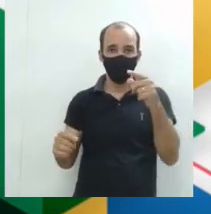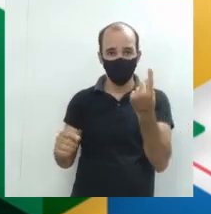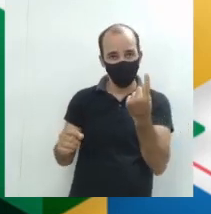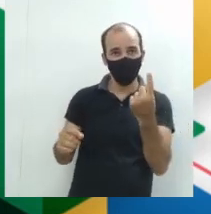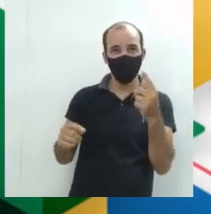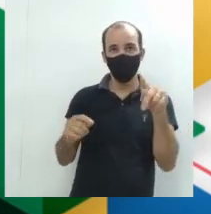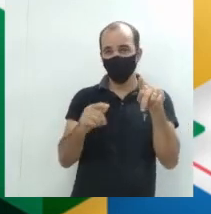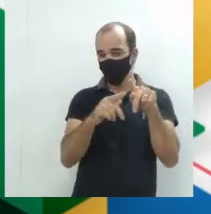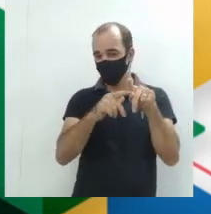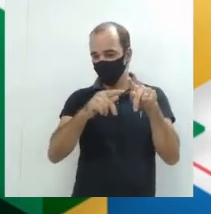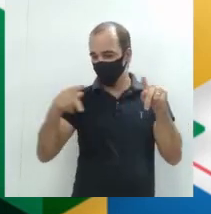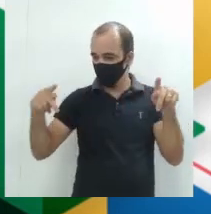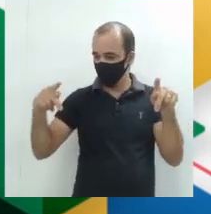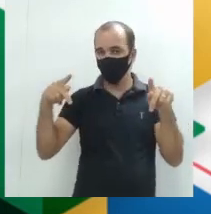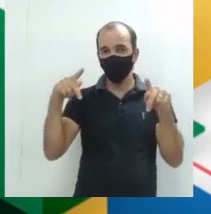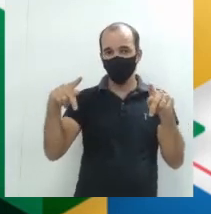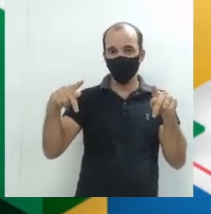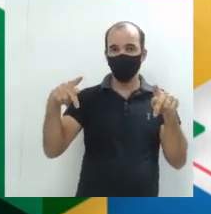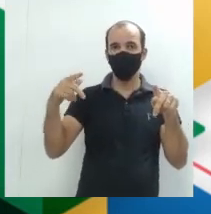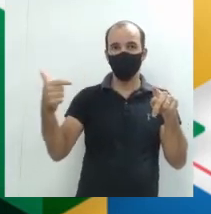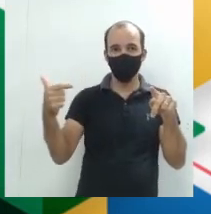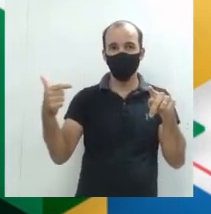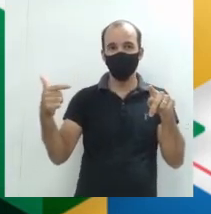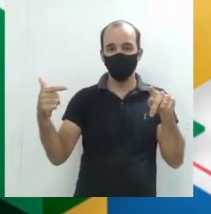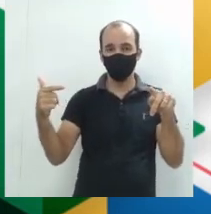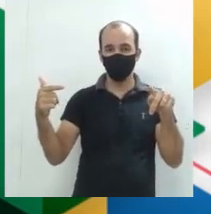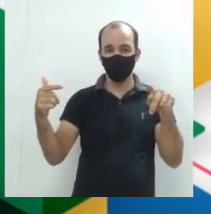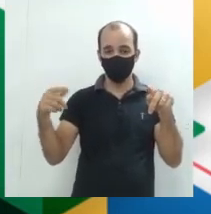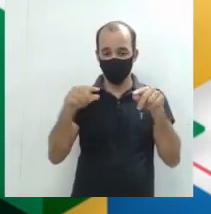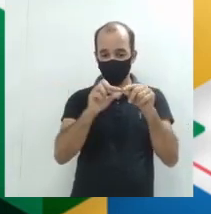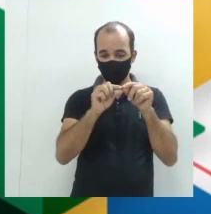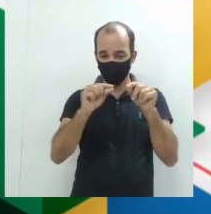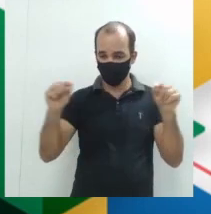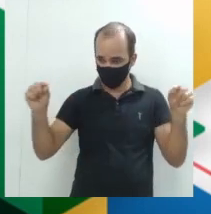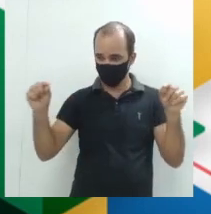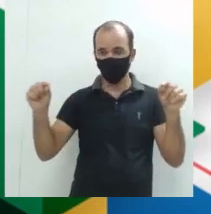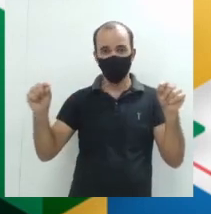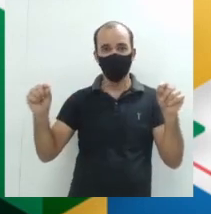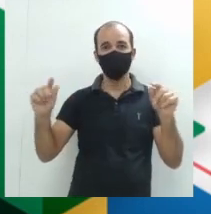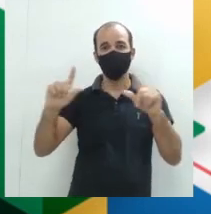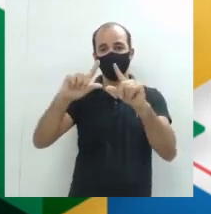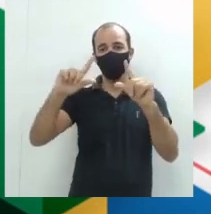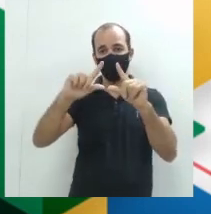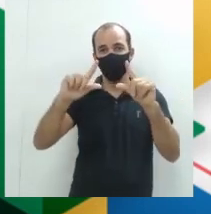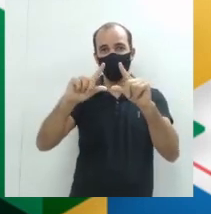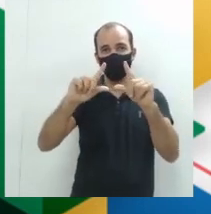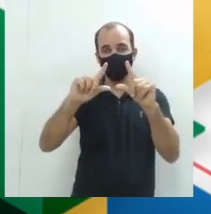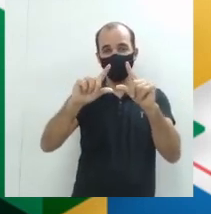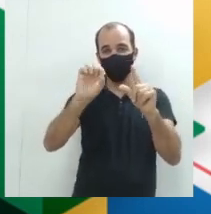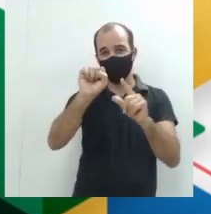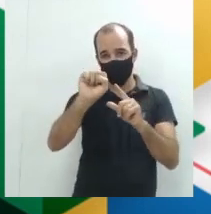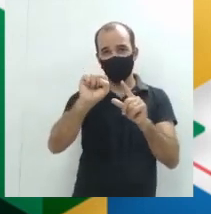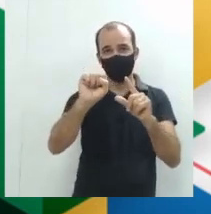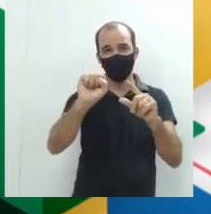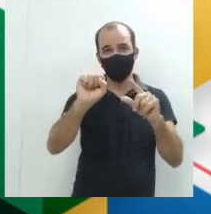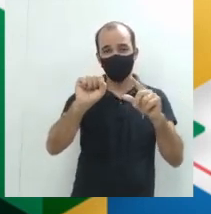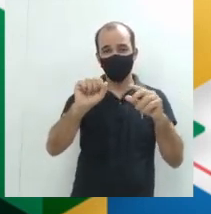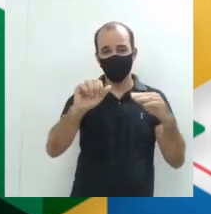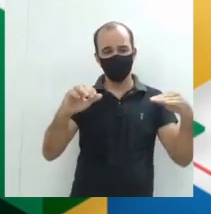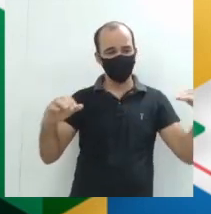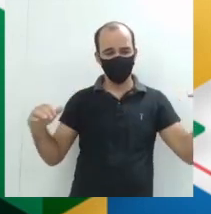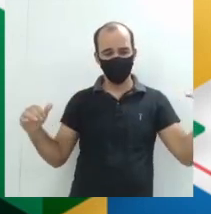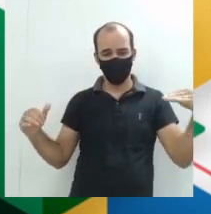tens P2 e T2, posição e instante. Olha ΔS, que é a